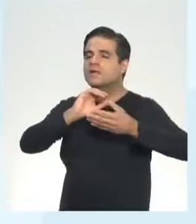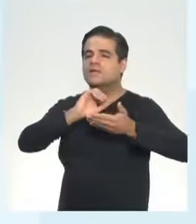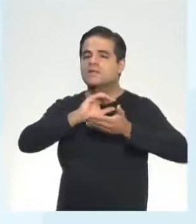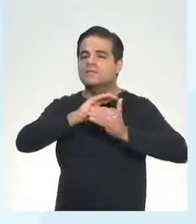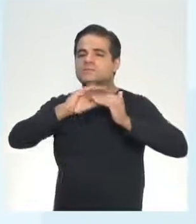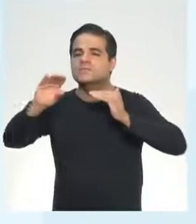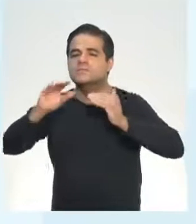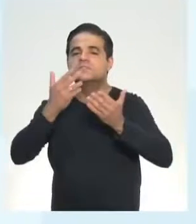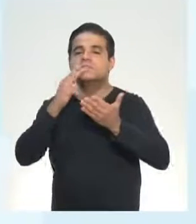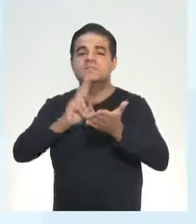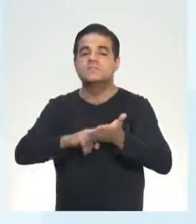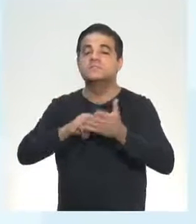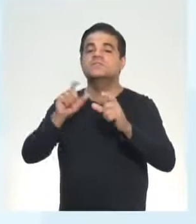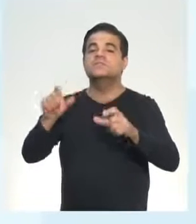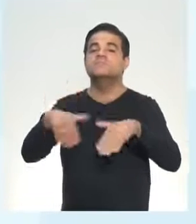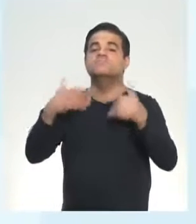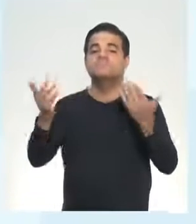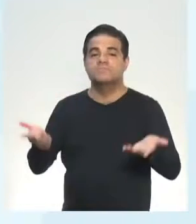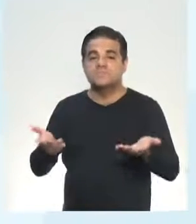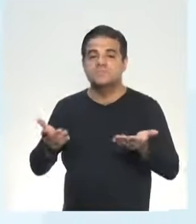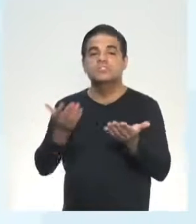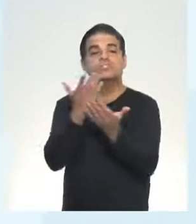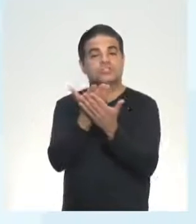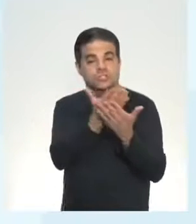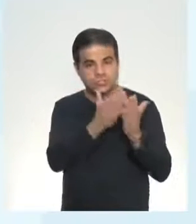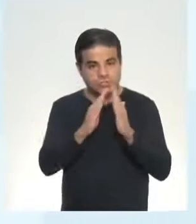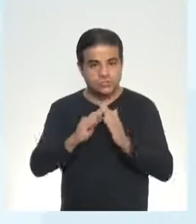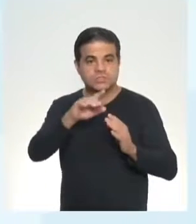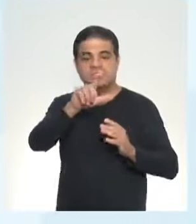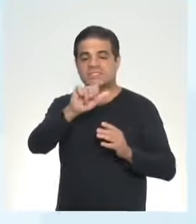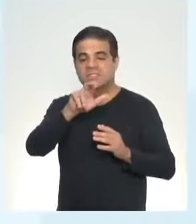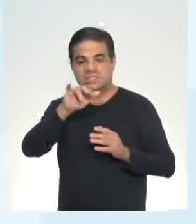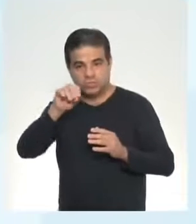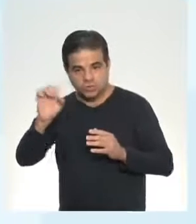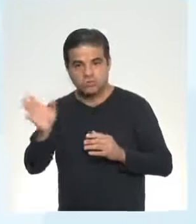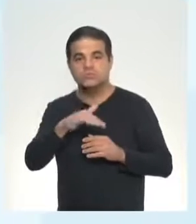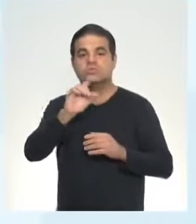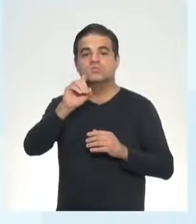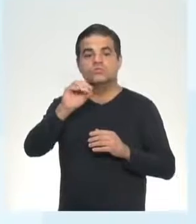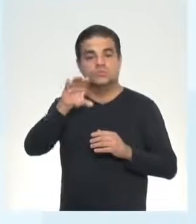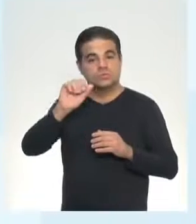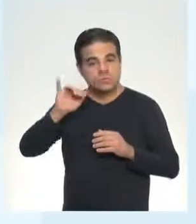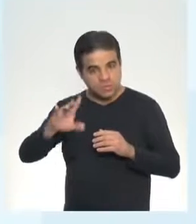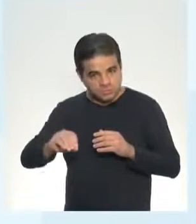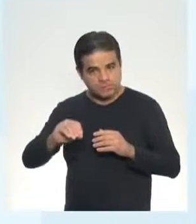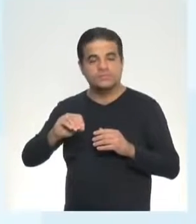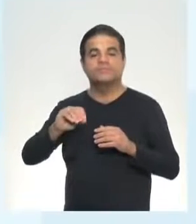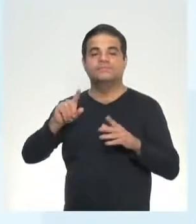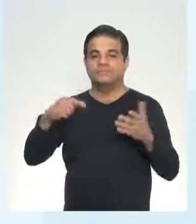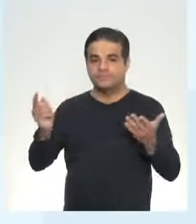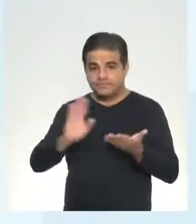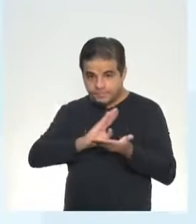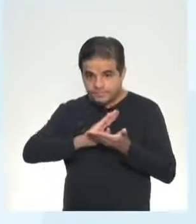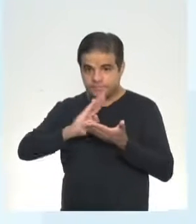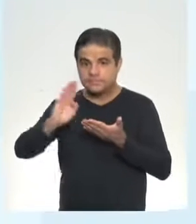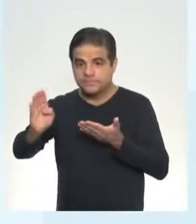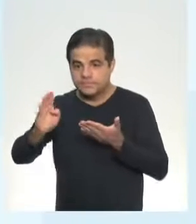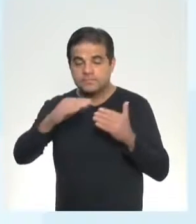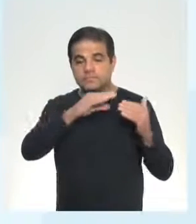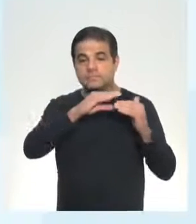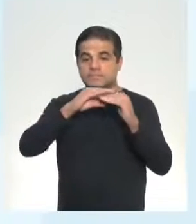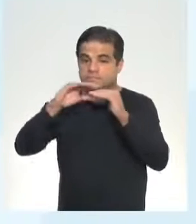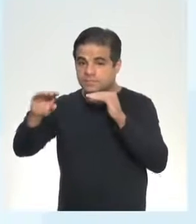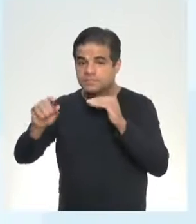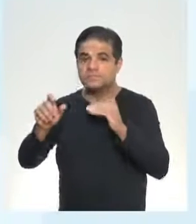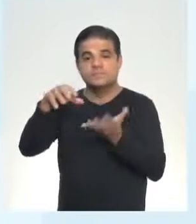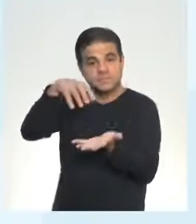Escola Lírio do Campo. E, mais diretamente ainda, nós conversamos sobre isso, né? Então, direcionamos a carta à escola, a